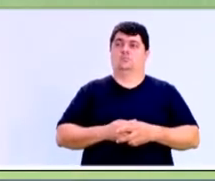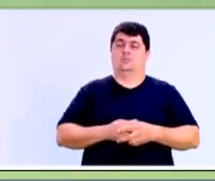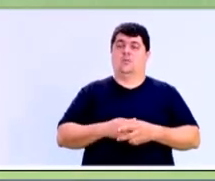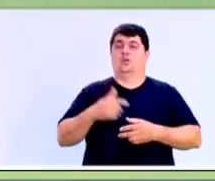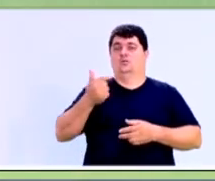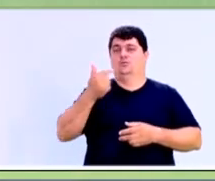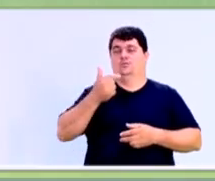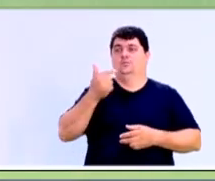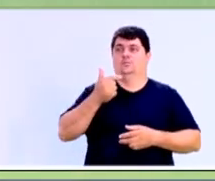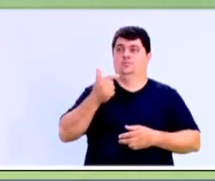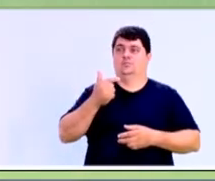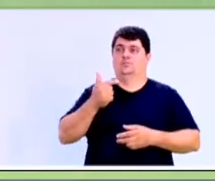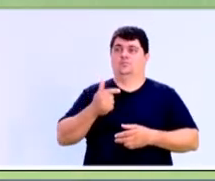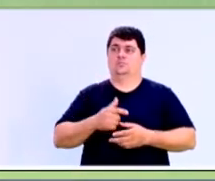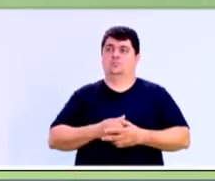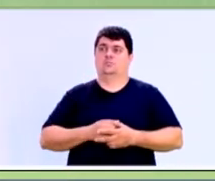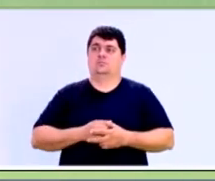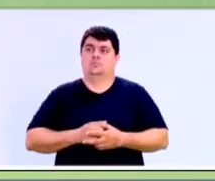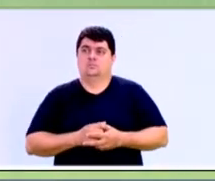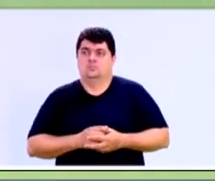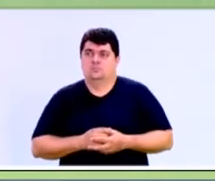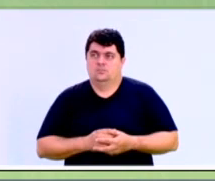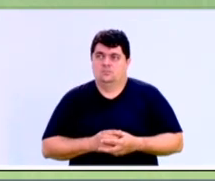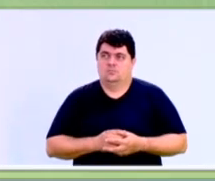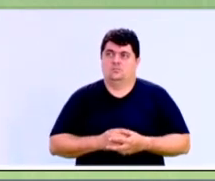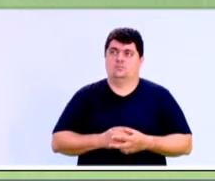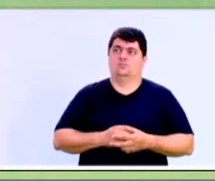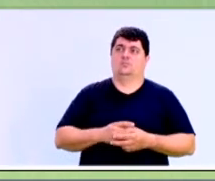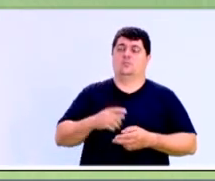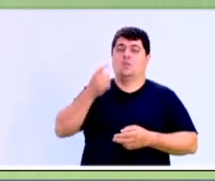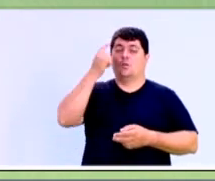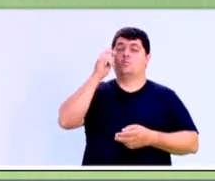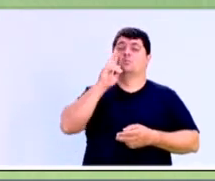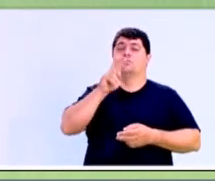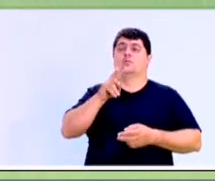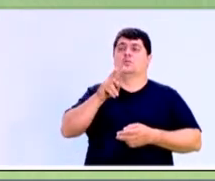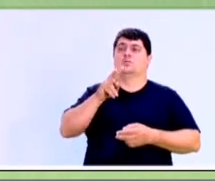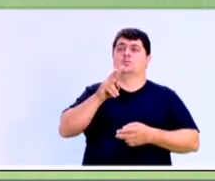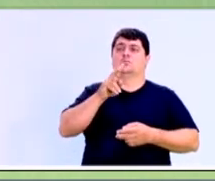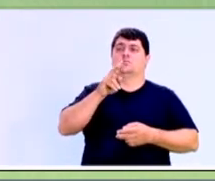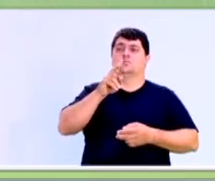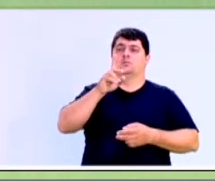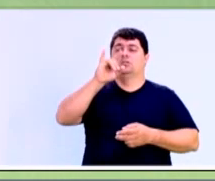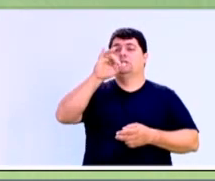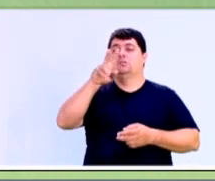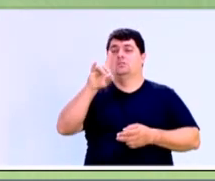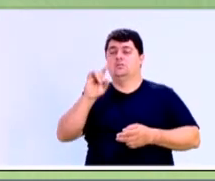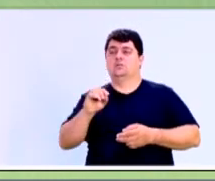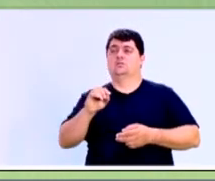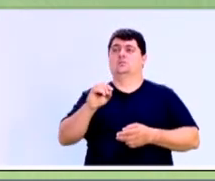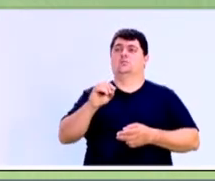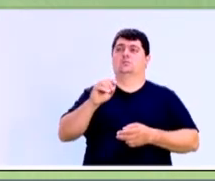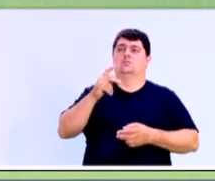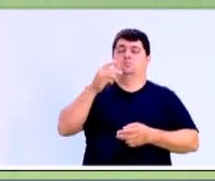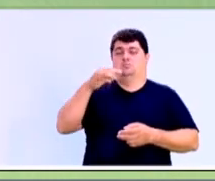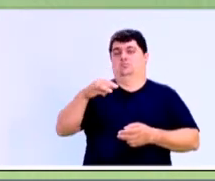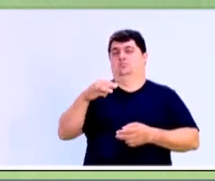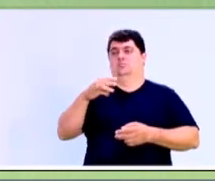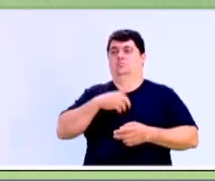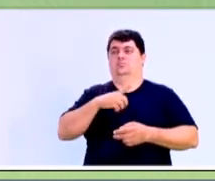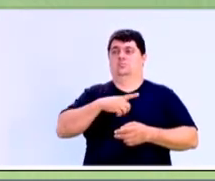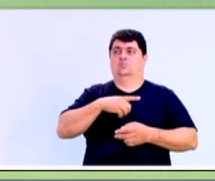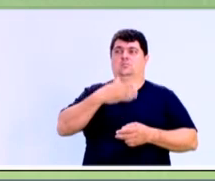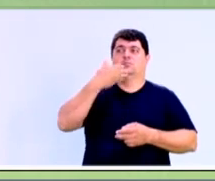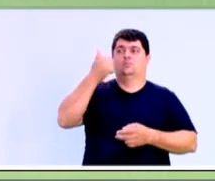Então, é a resposta da questão 2, que é levando em consideração cada um dos índices de atividade ou prazos médios, a empresa